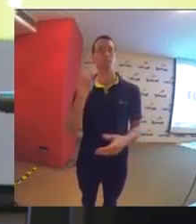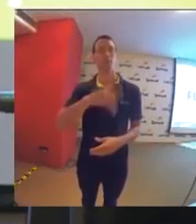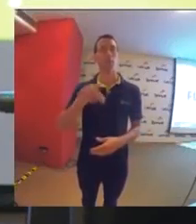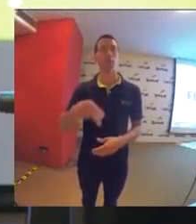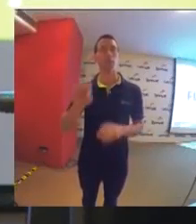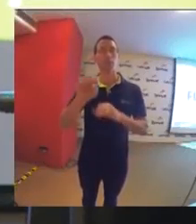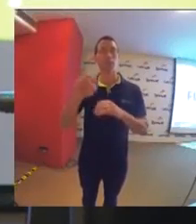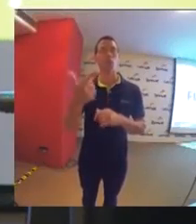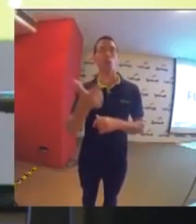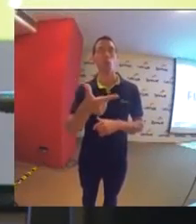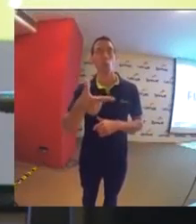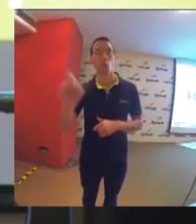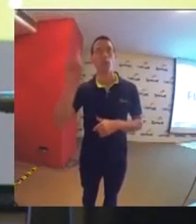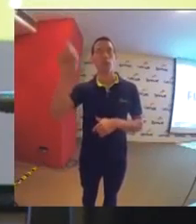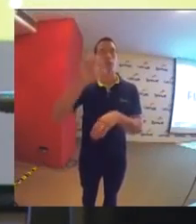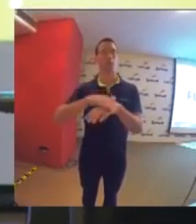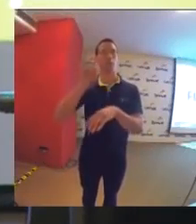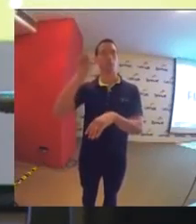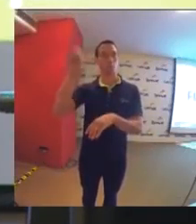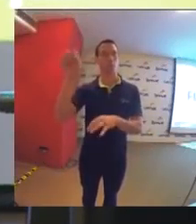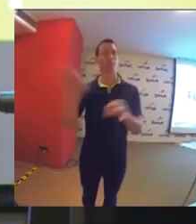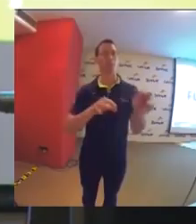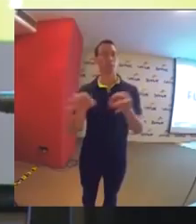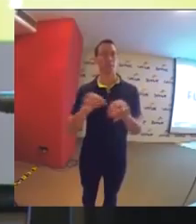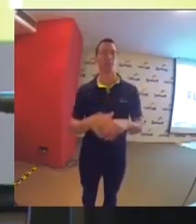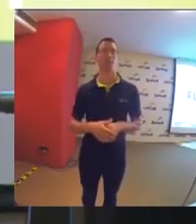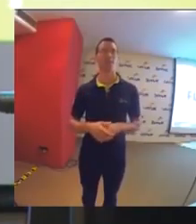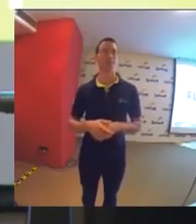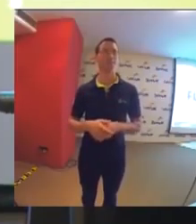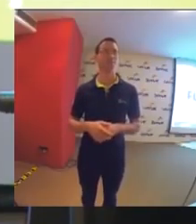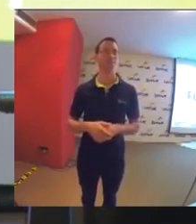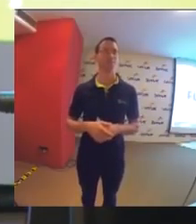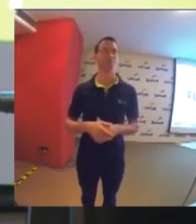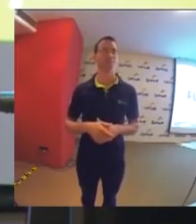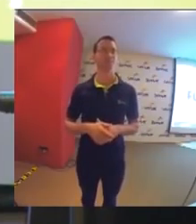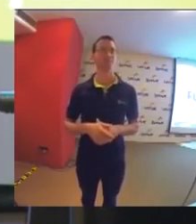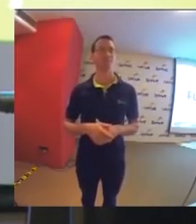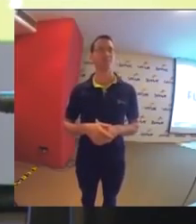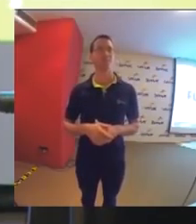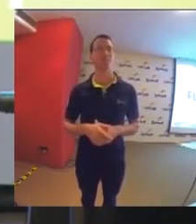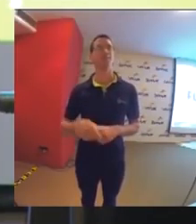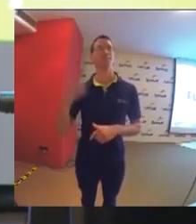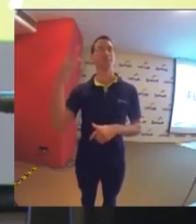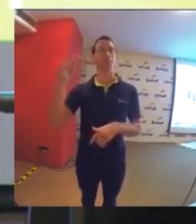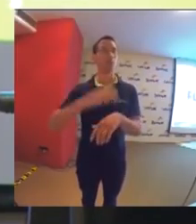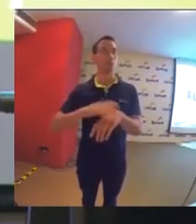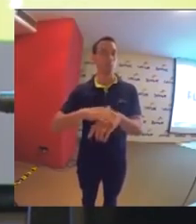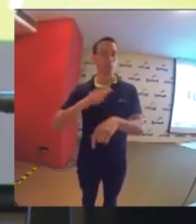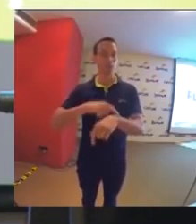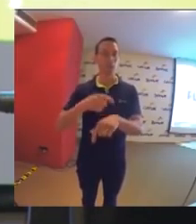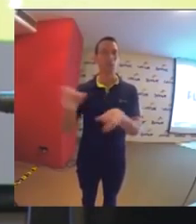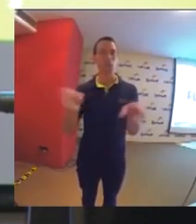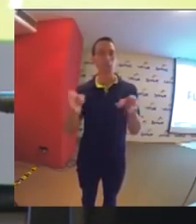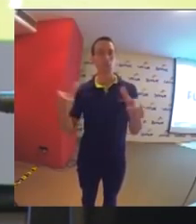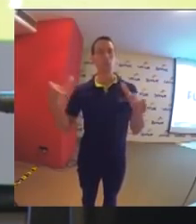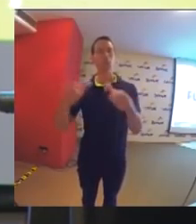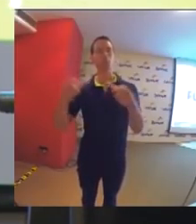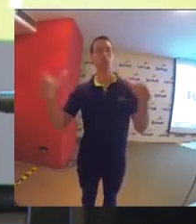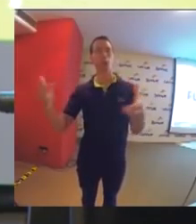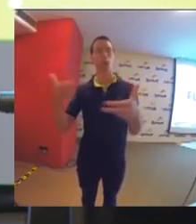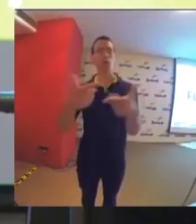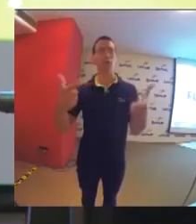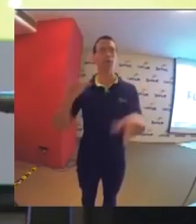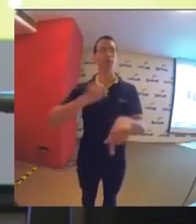Outra tarefa. Ensinar o outro a gerir tempo, espaço, recursos, trabalho de equipe, tudo mais. O professor não deve dar aula,